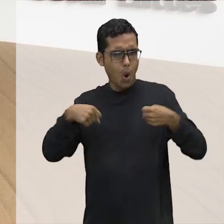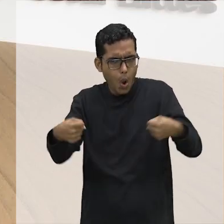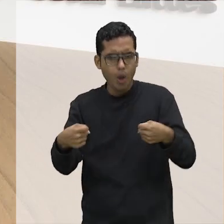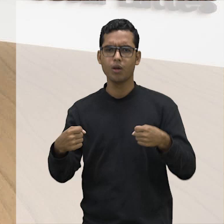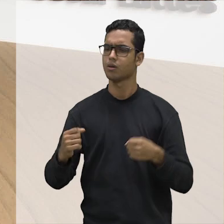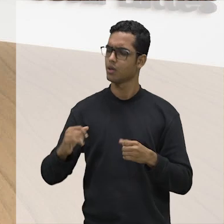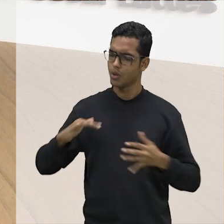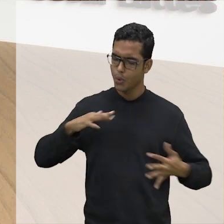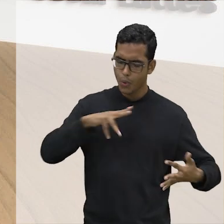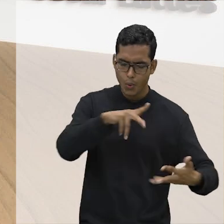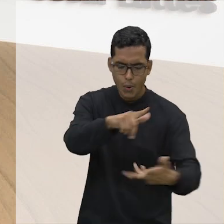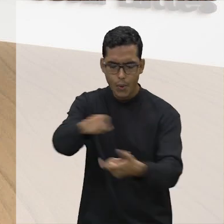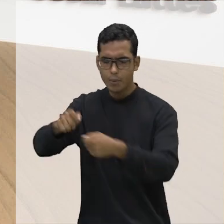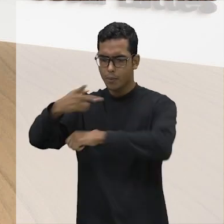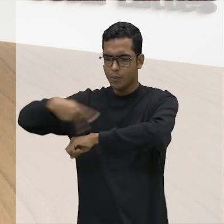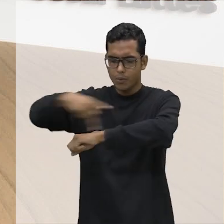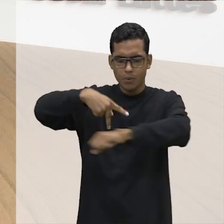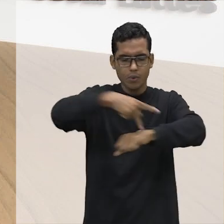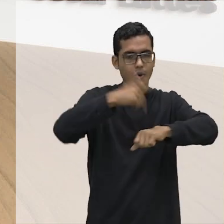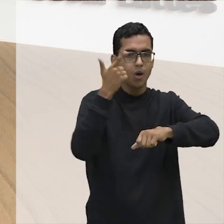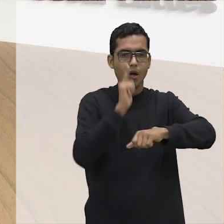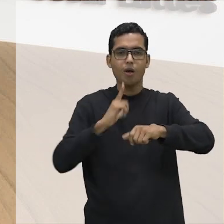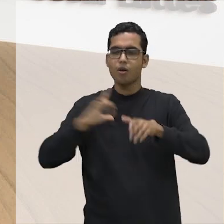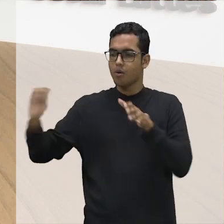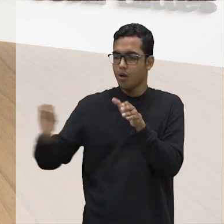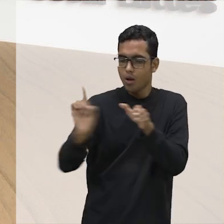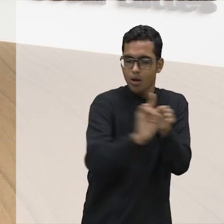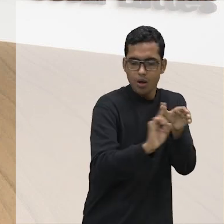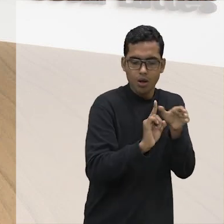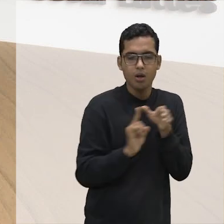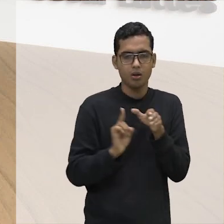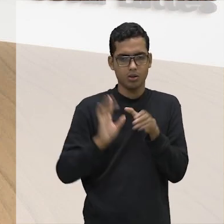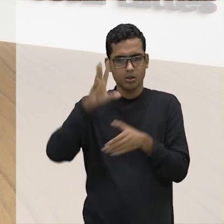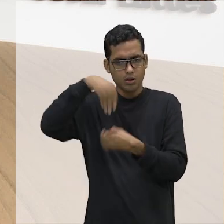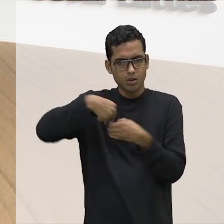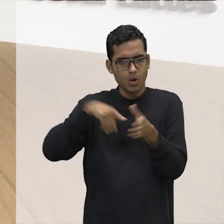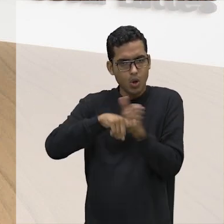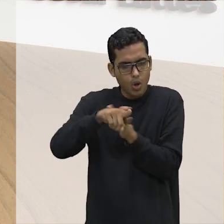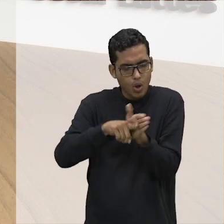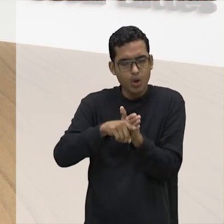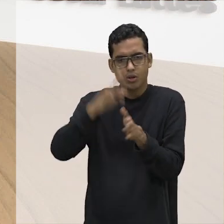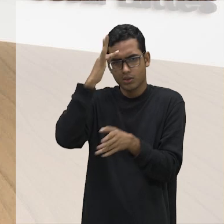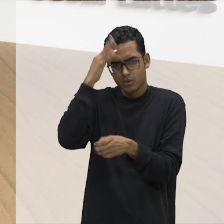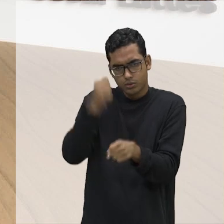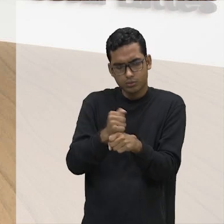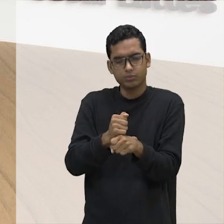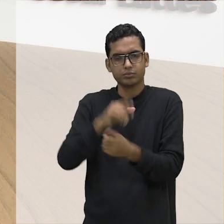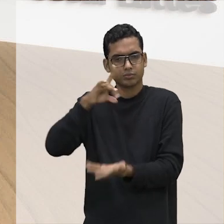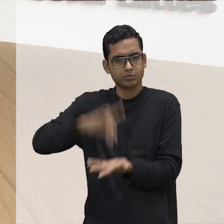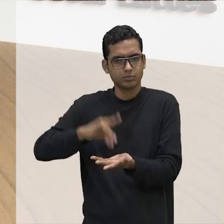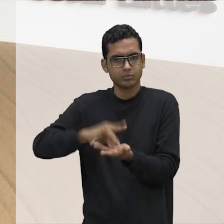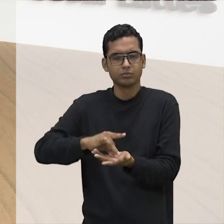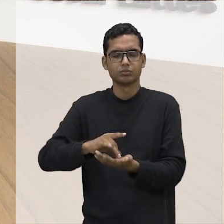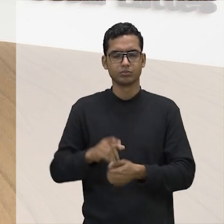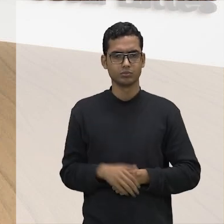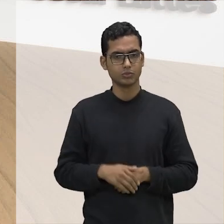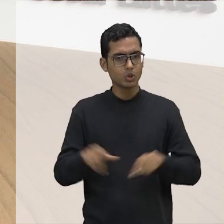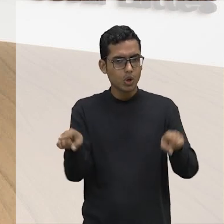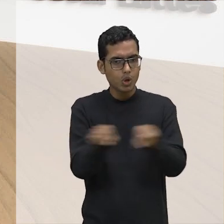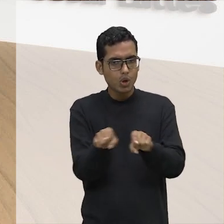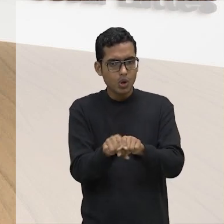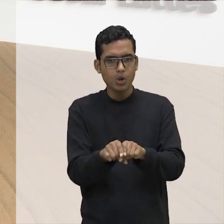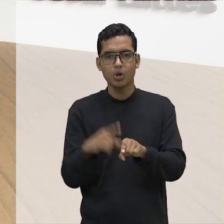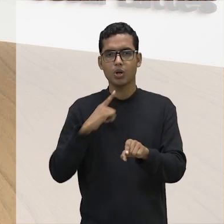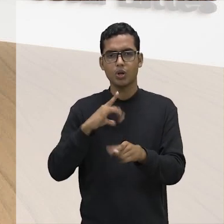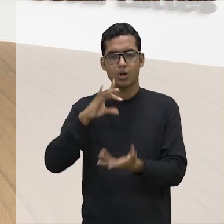internacional para integrar cada vez mais as mulheres também na pesquisa física, na pesquisa de